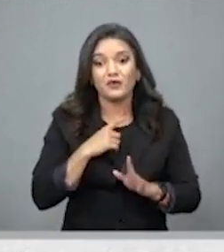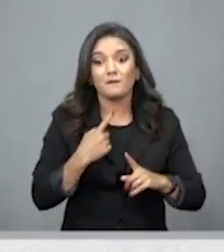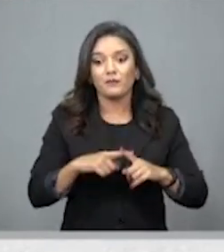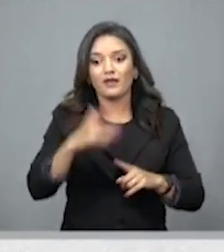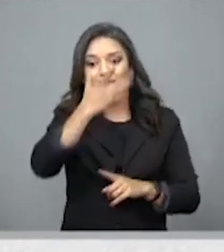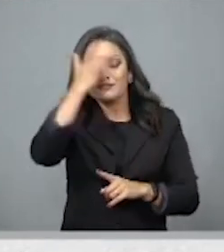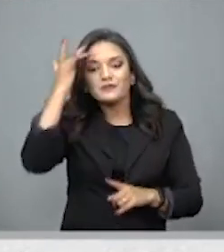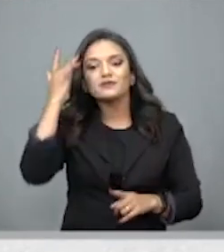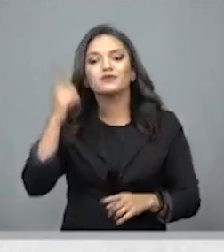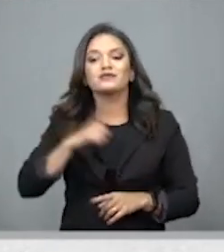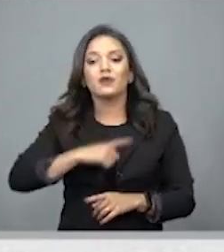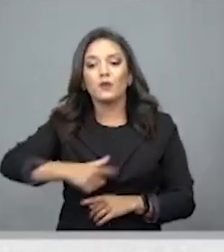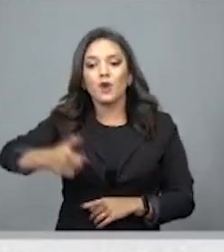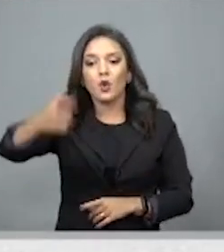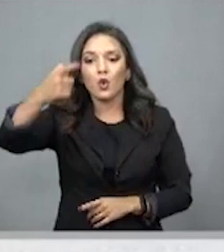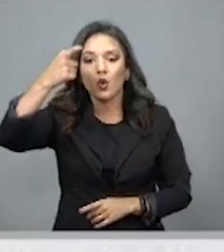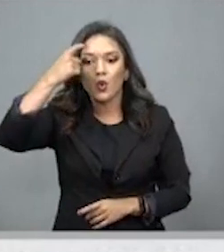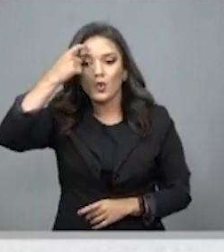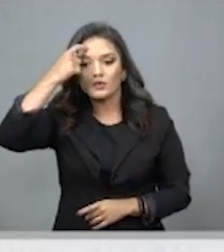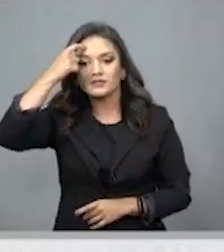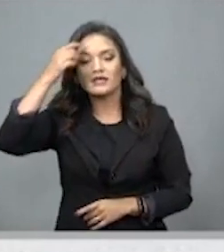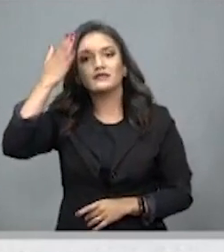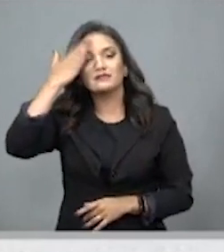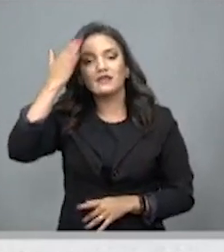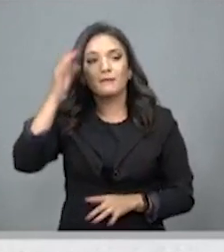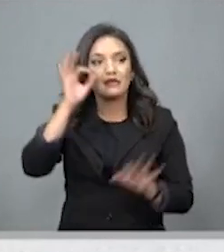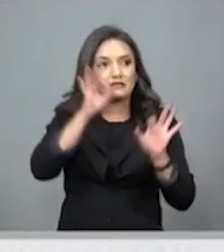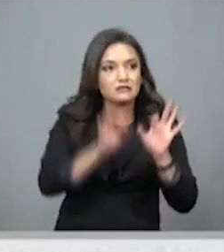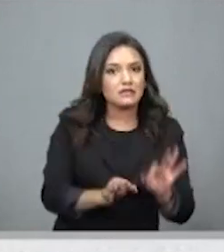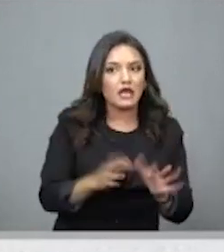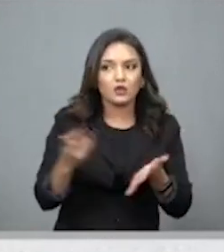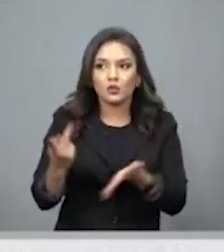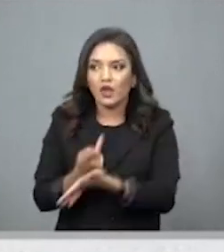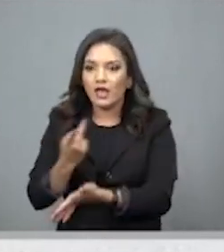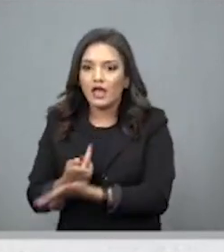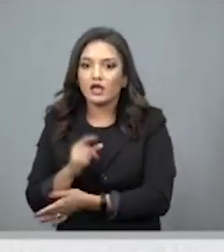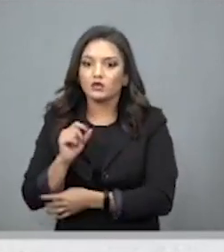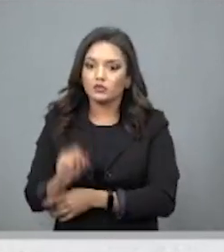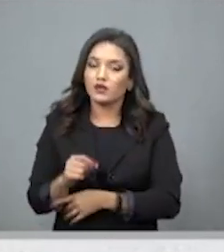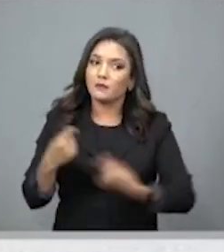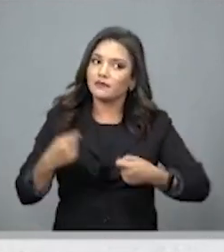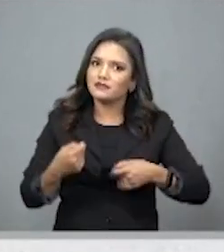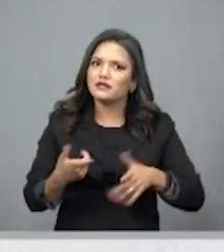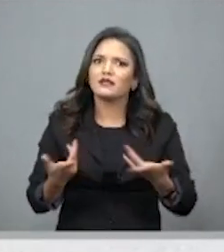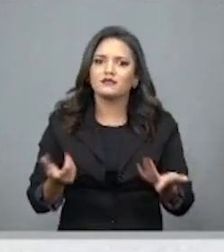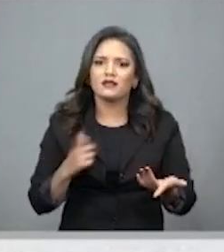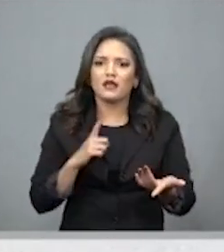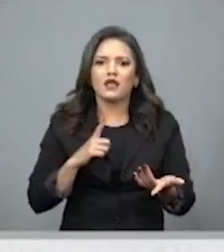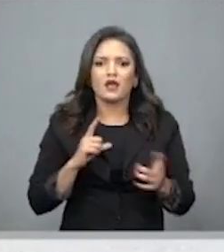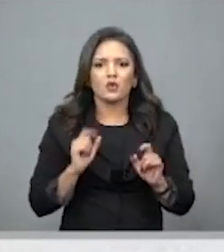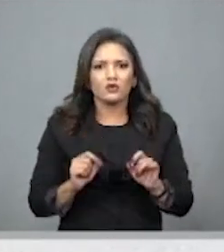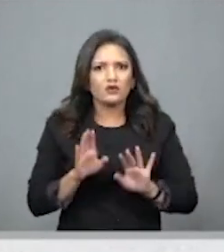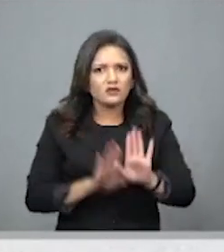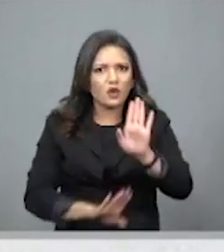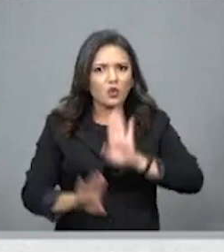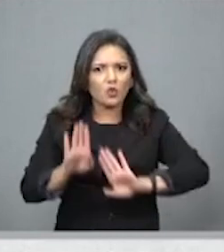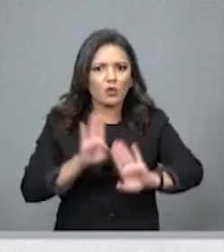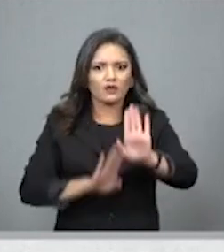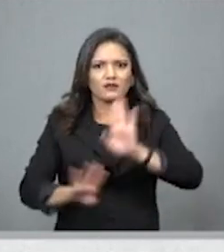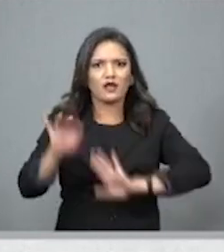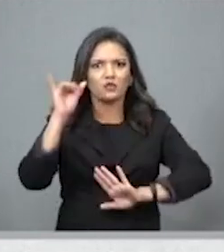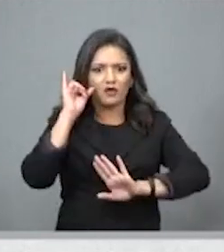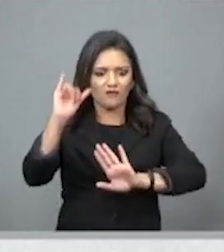pessoas têm a consciência do que é certo e do que é errado e tem o temor de serem punidas pelo que fazem de errado